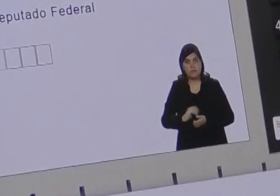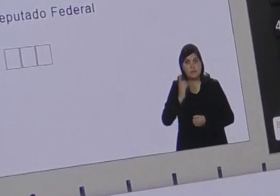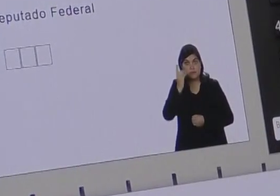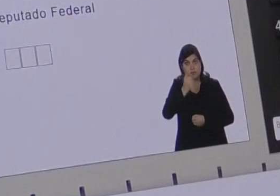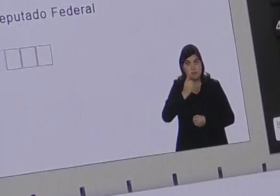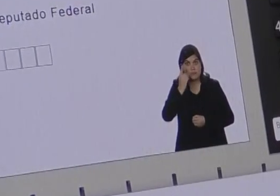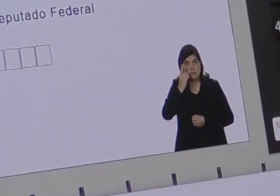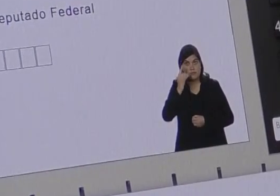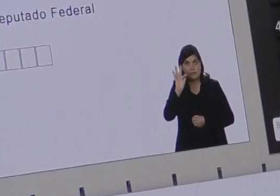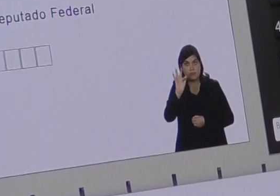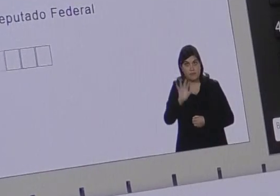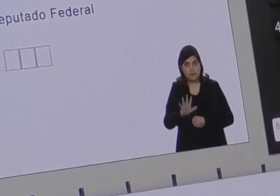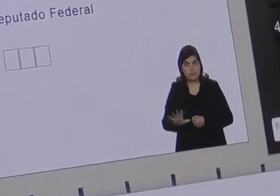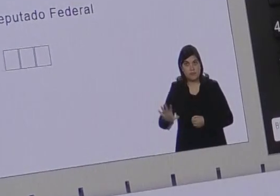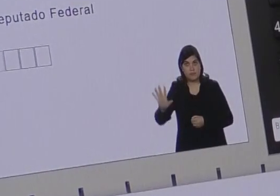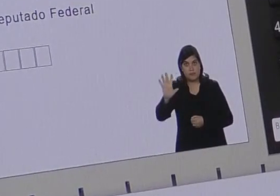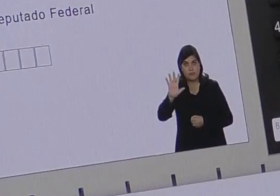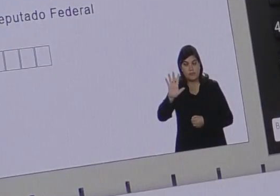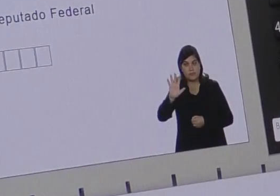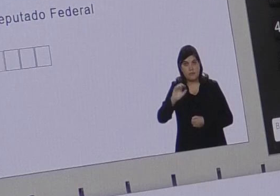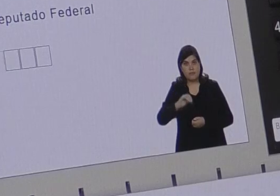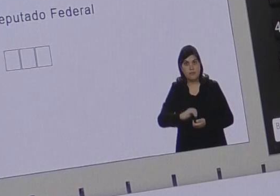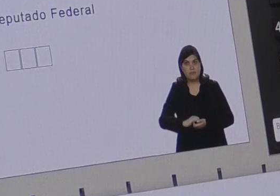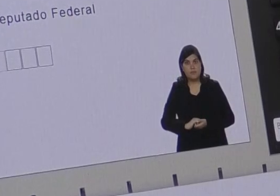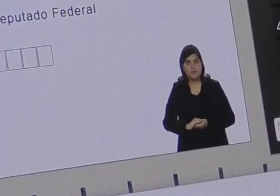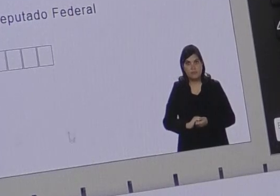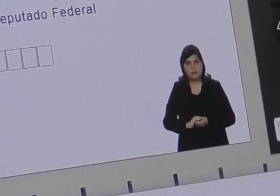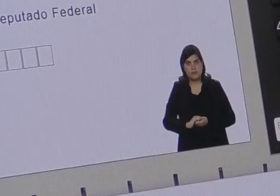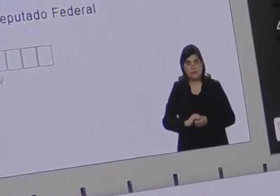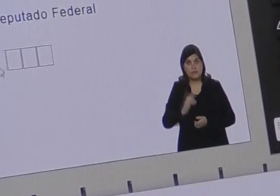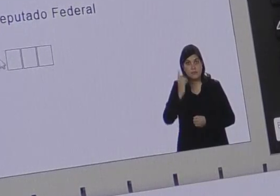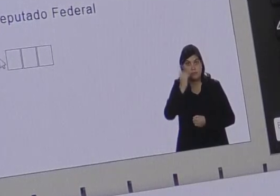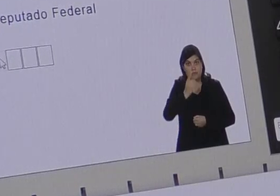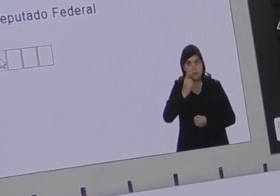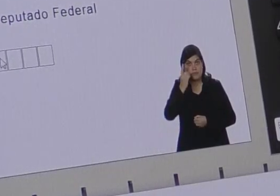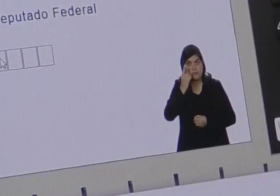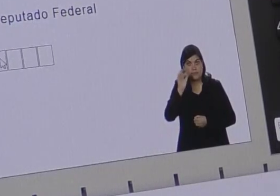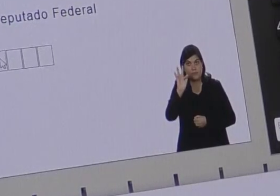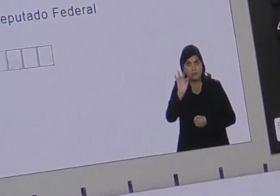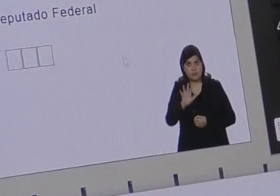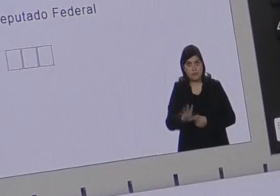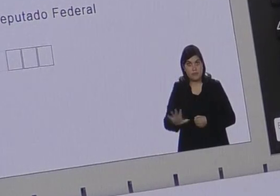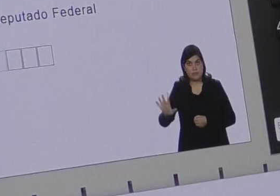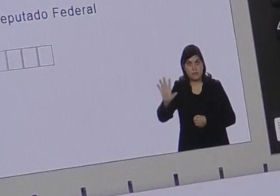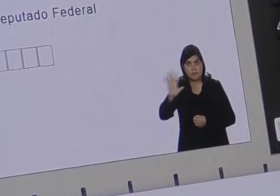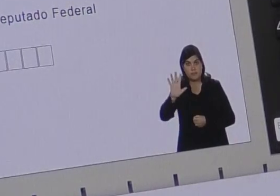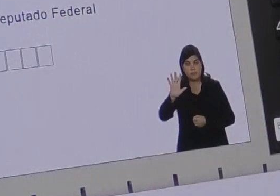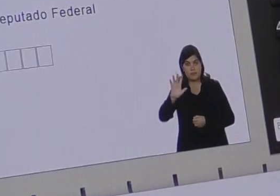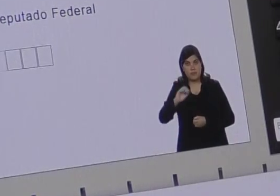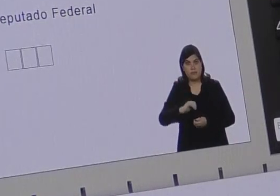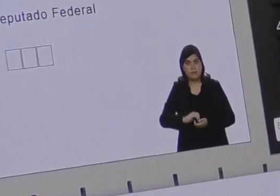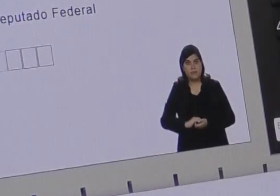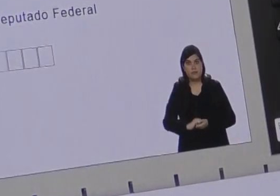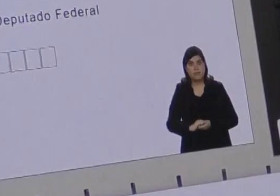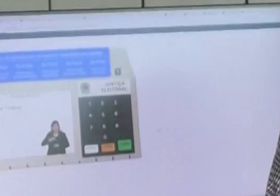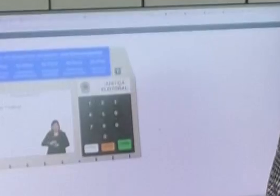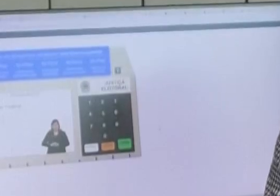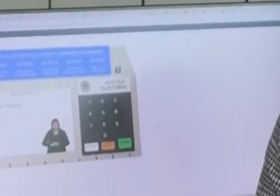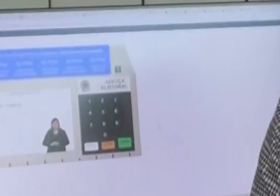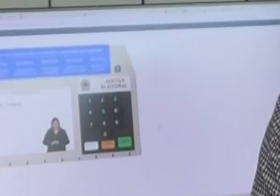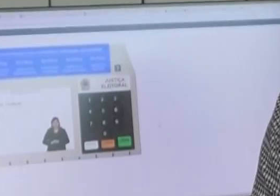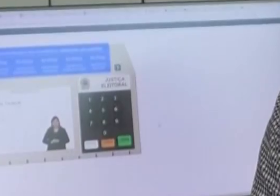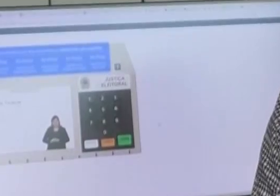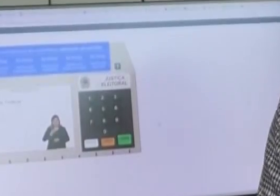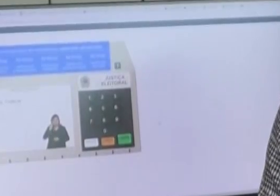treinamento é seria a ferramenta a mais para que o eleitor ele tire a sua as dúvidas né e possa